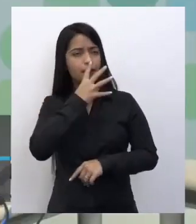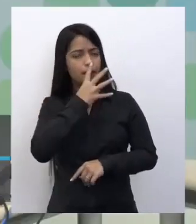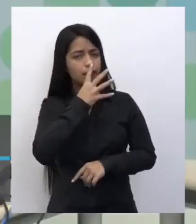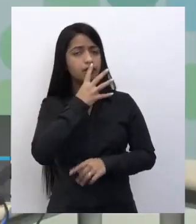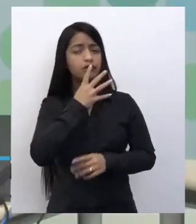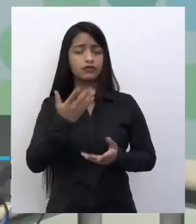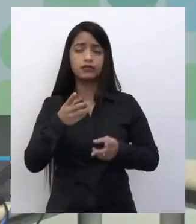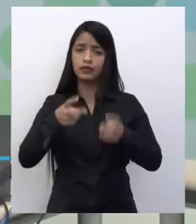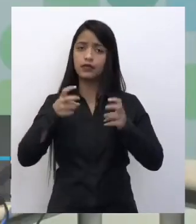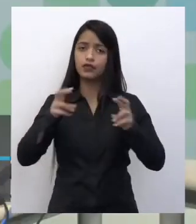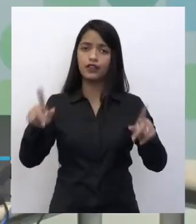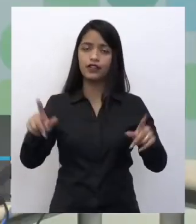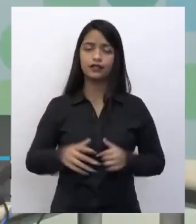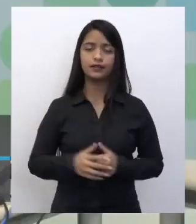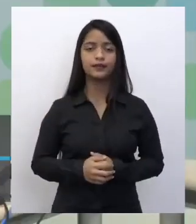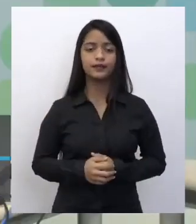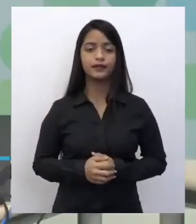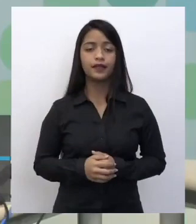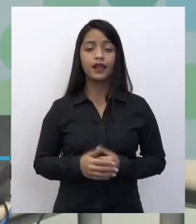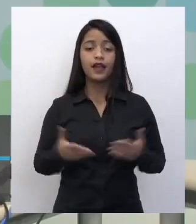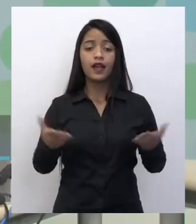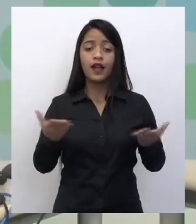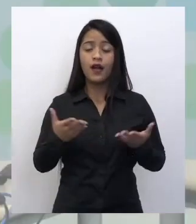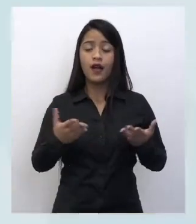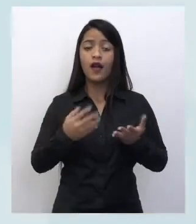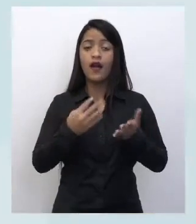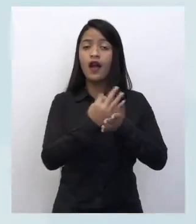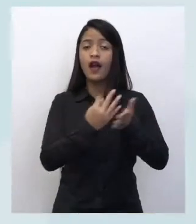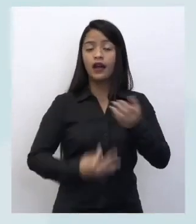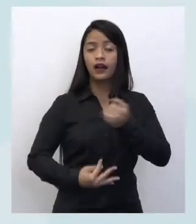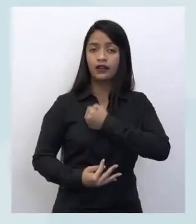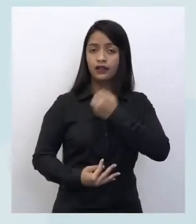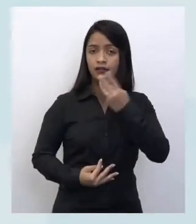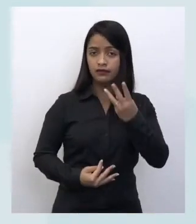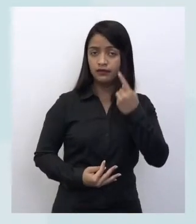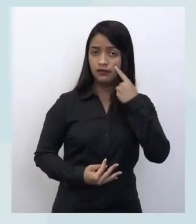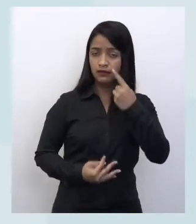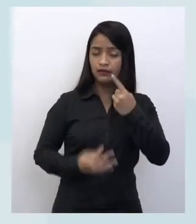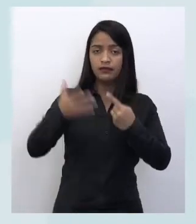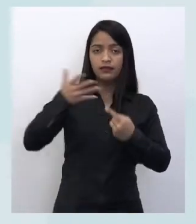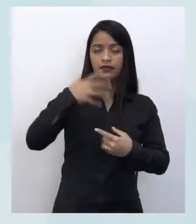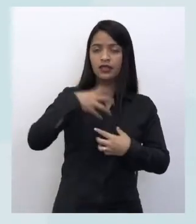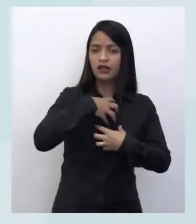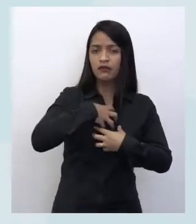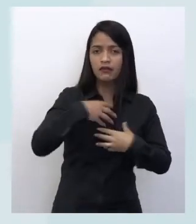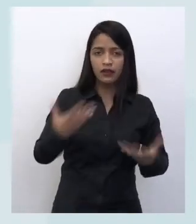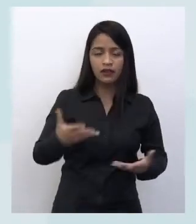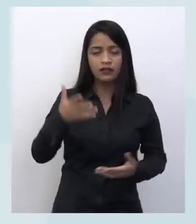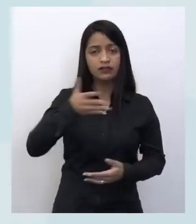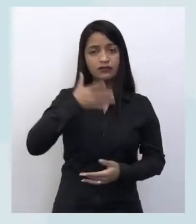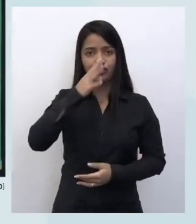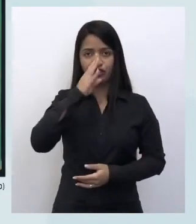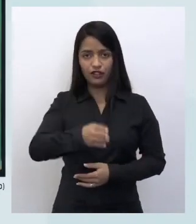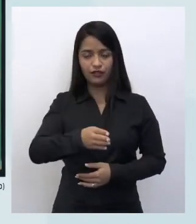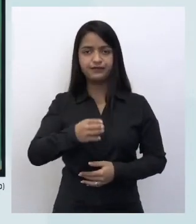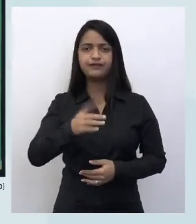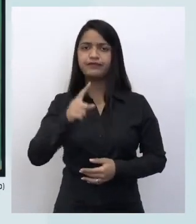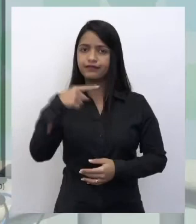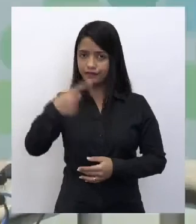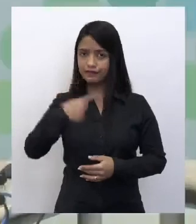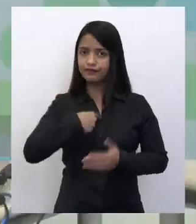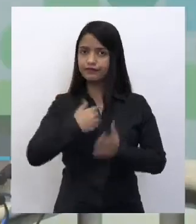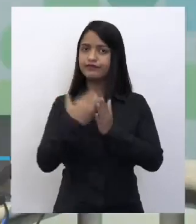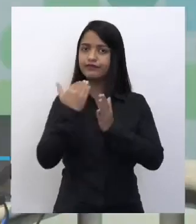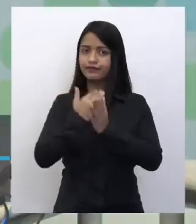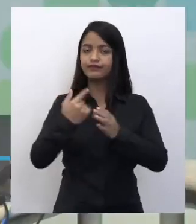certo? Agora, na 3, qual é o tipo de discurso que vemos? Discurso direto. Vou aprofundar já já também.